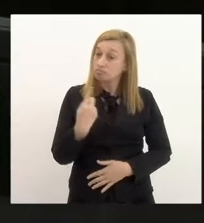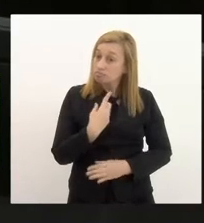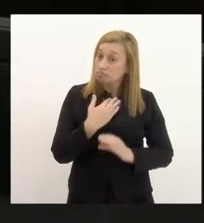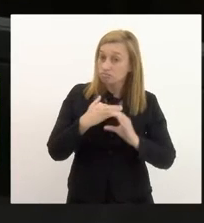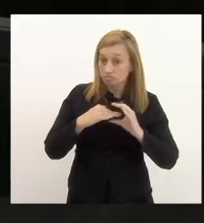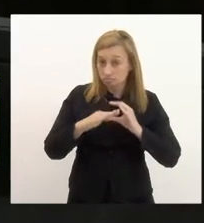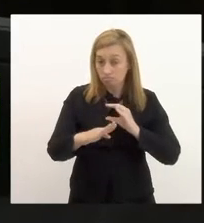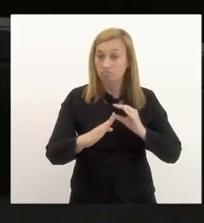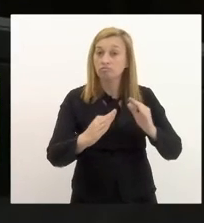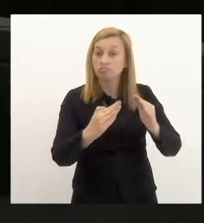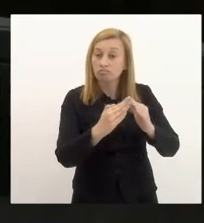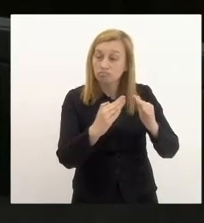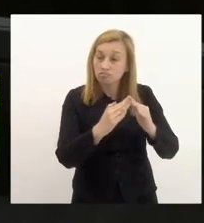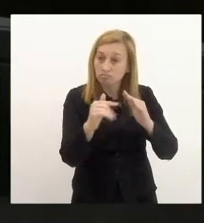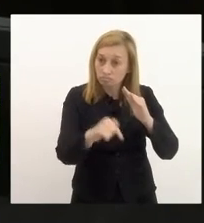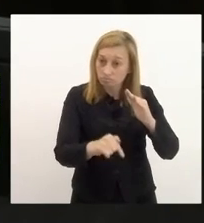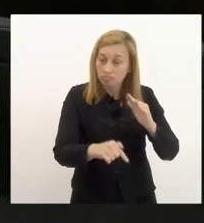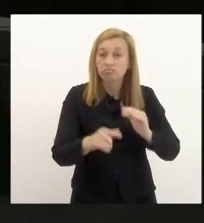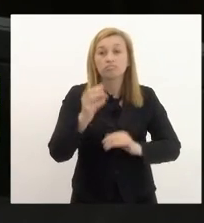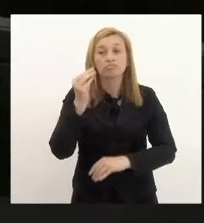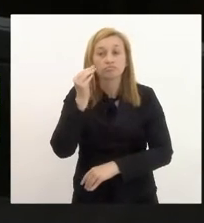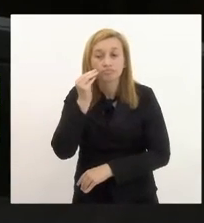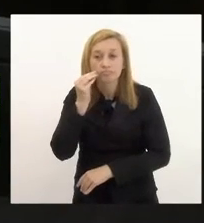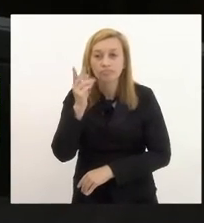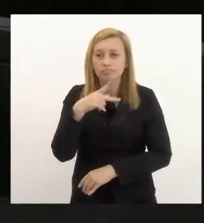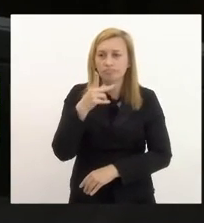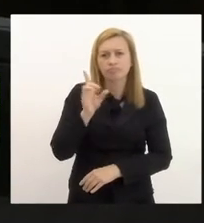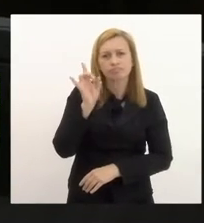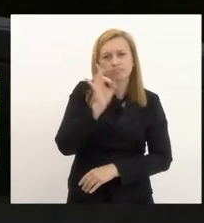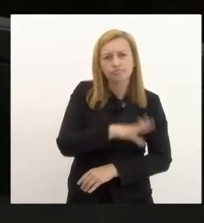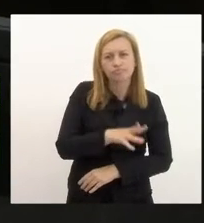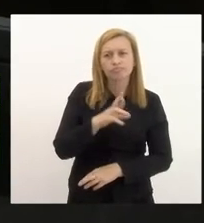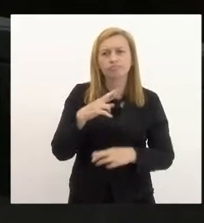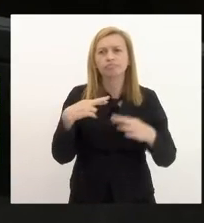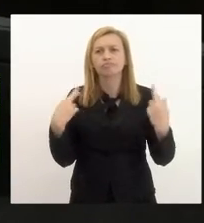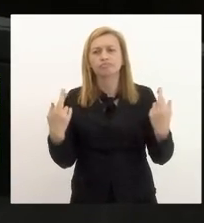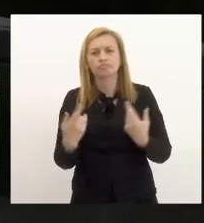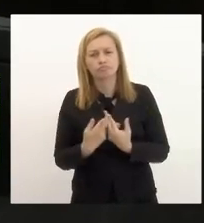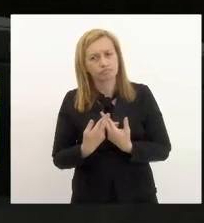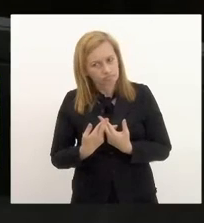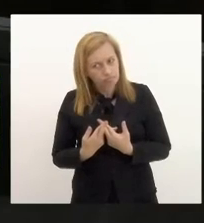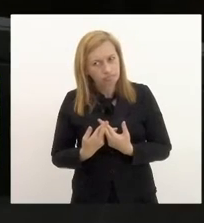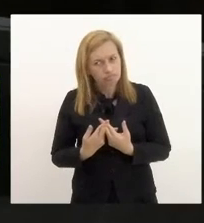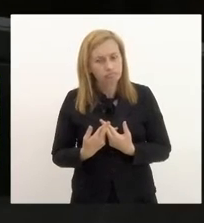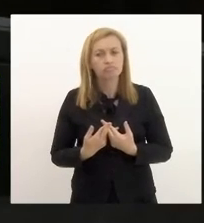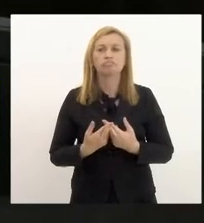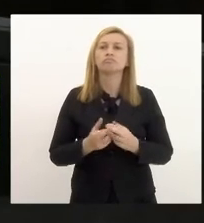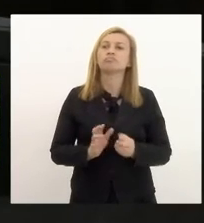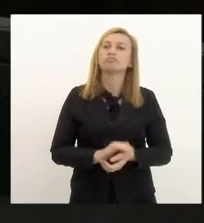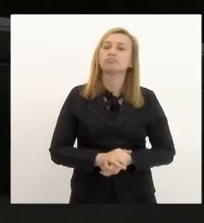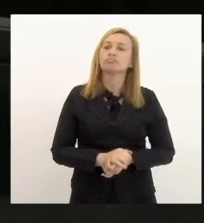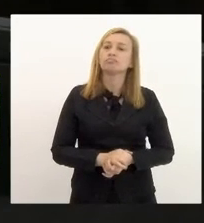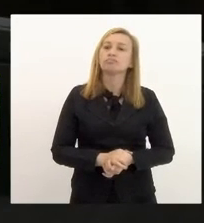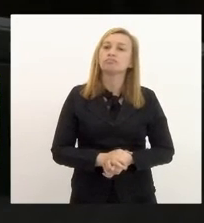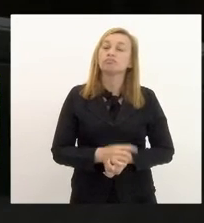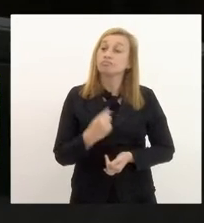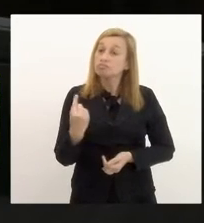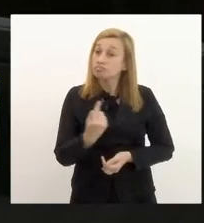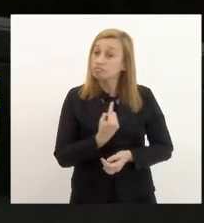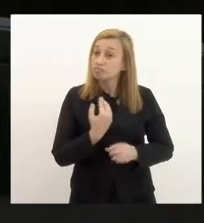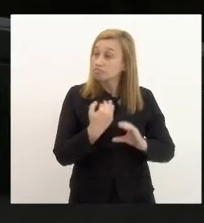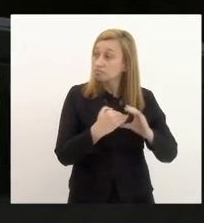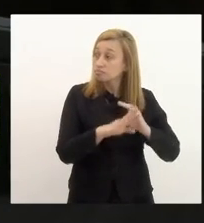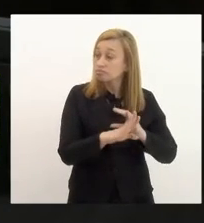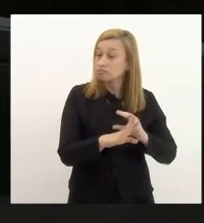encaminhamos aqui para casa e eu tive oportunidade de falar Na última seção na última audiência é o que nós